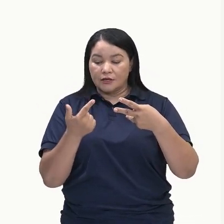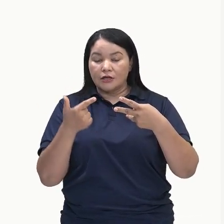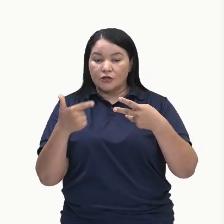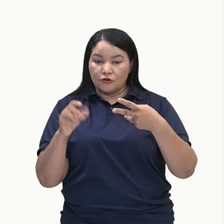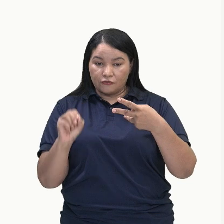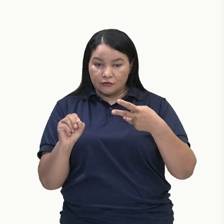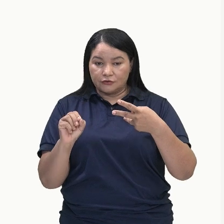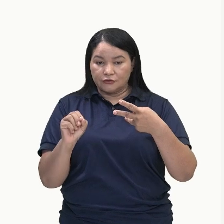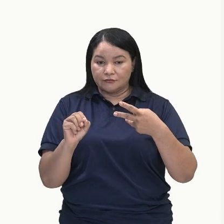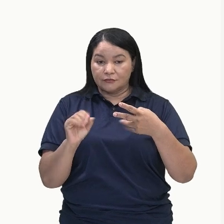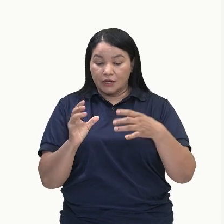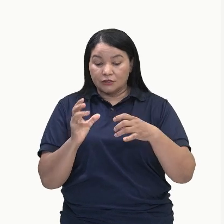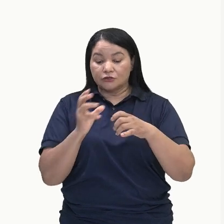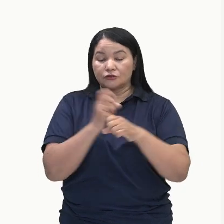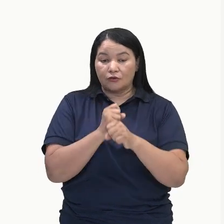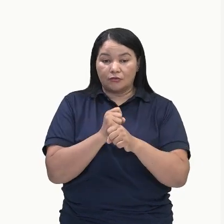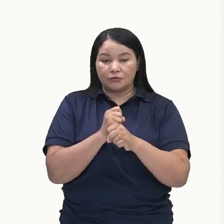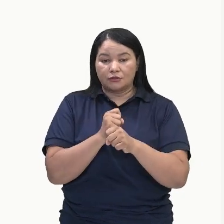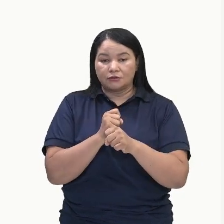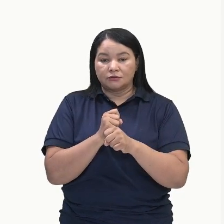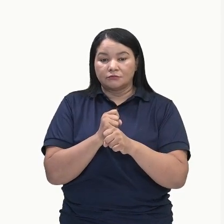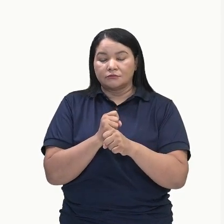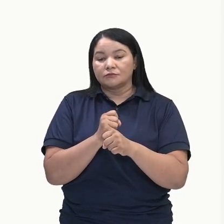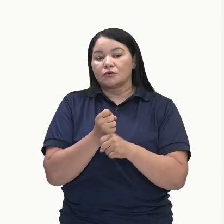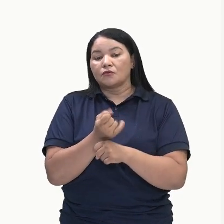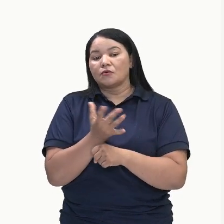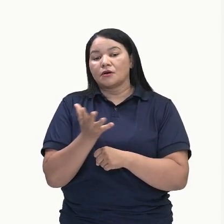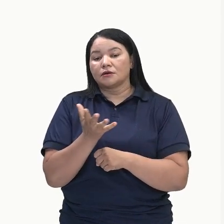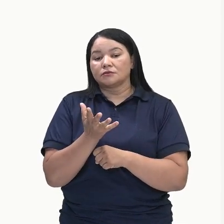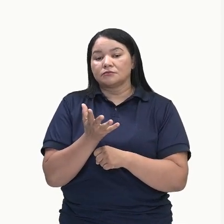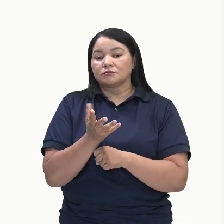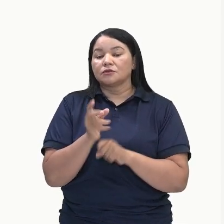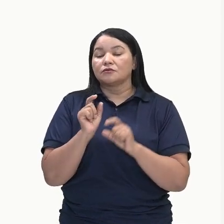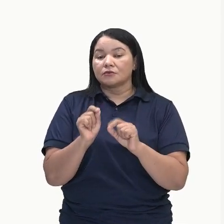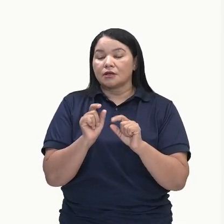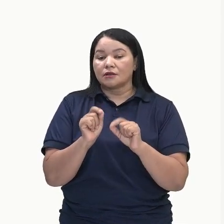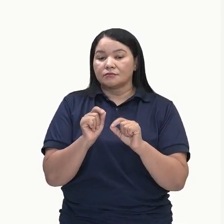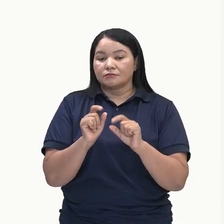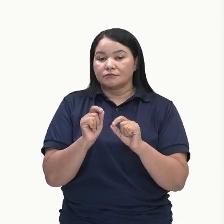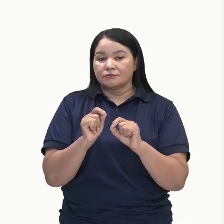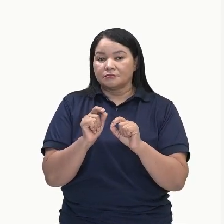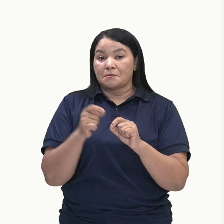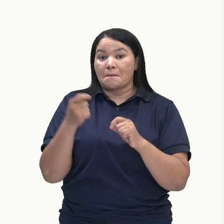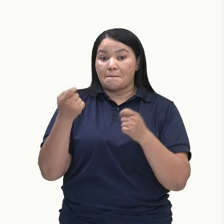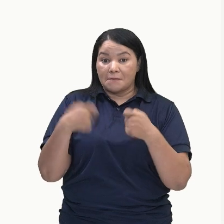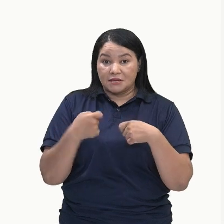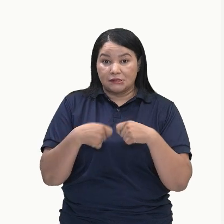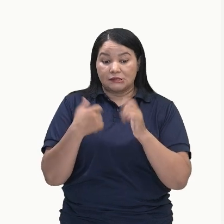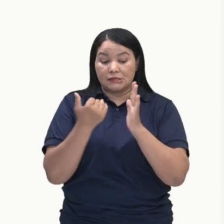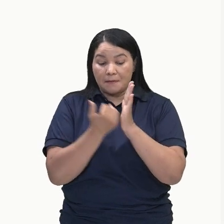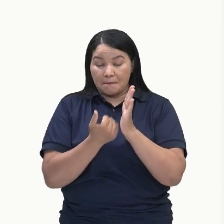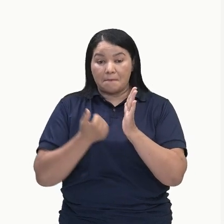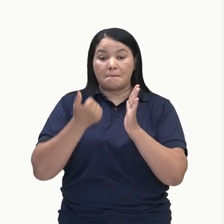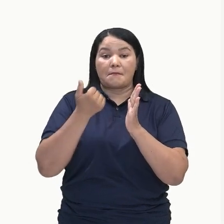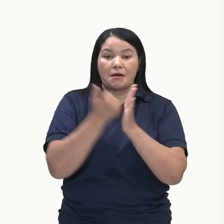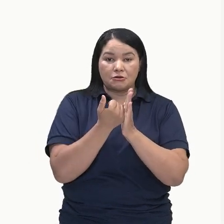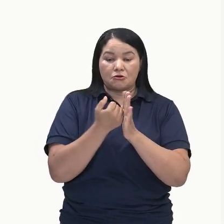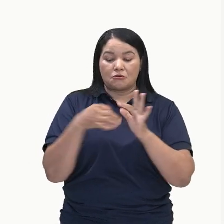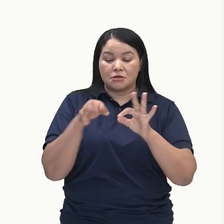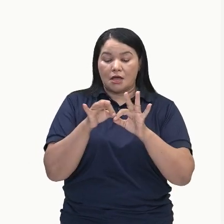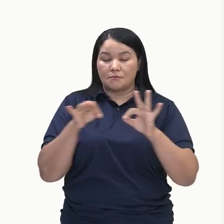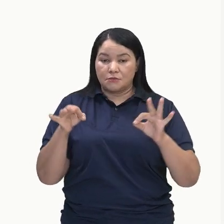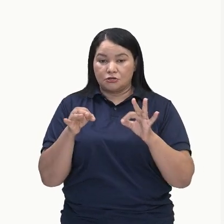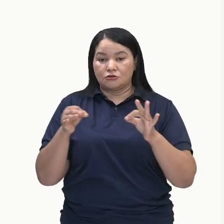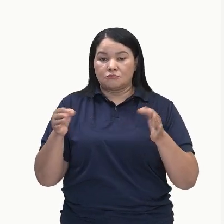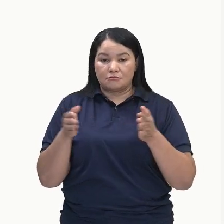A soma desses dois menores lados tem que ser o quê? Deve ser maior do que a medida do